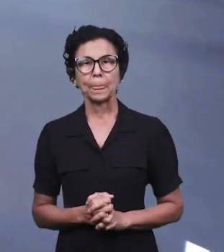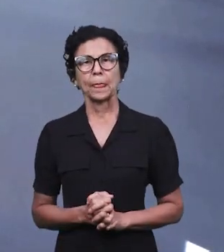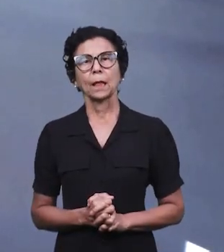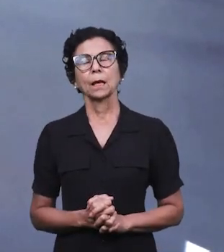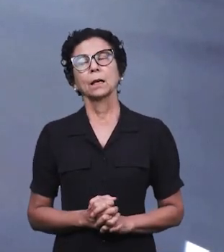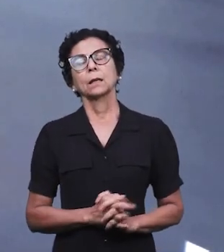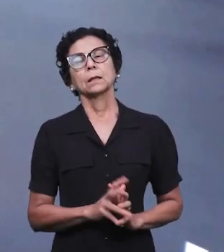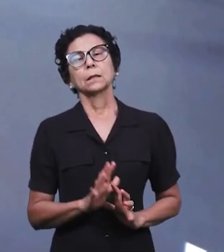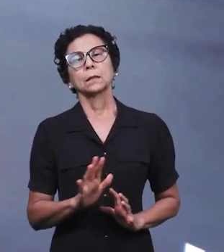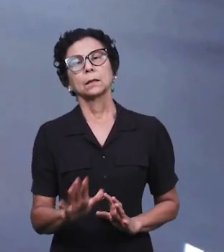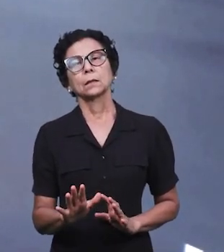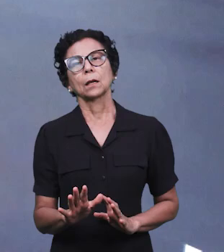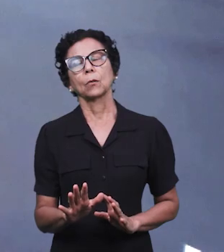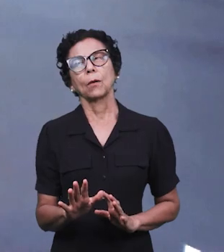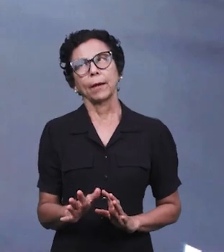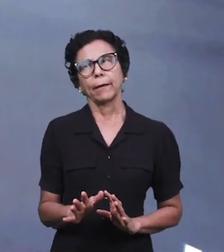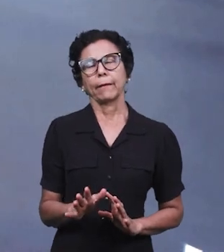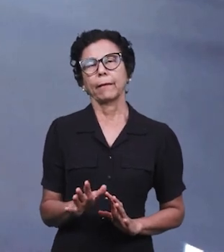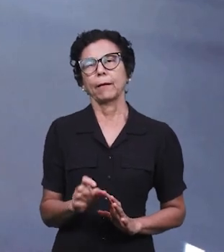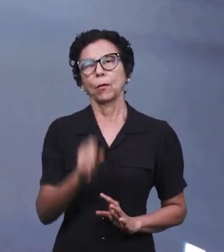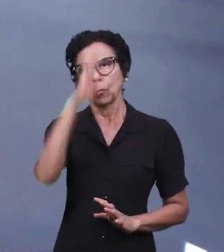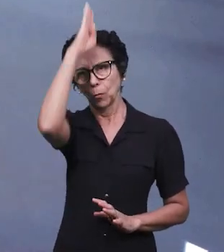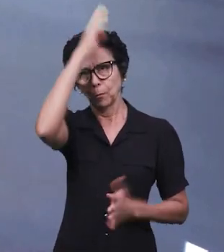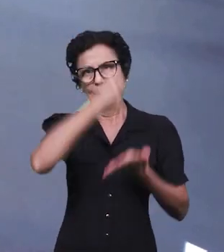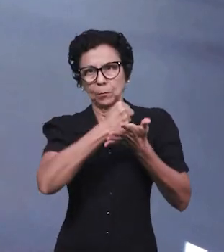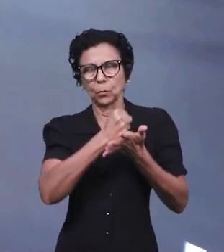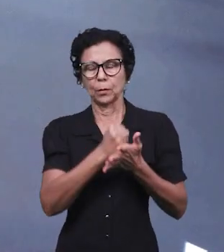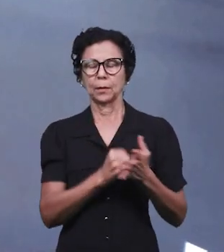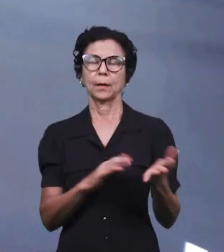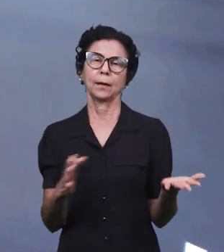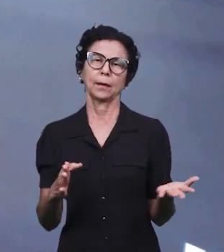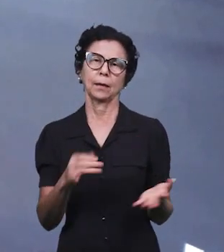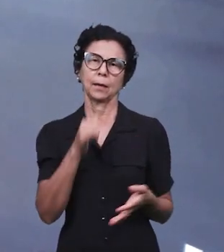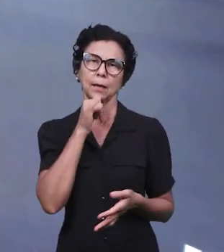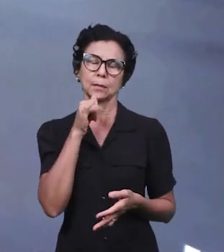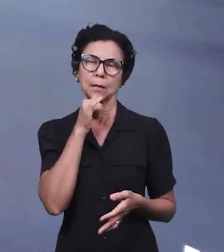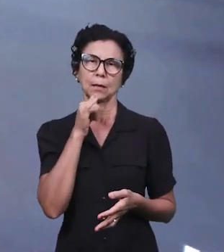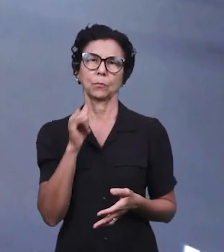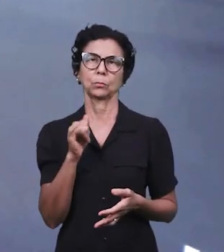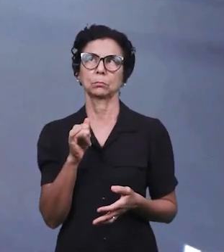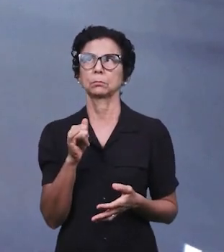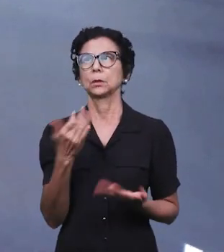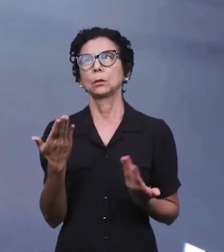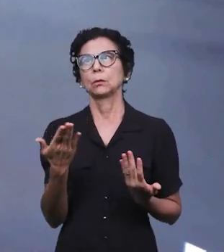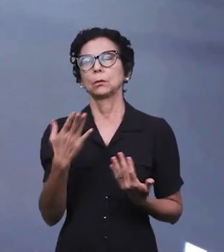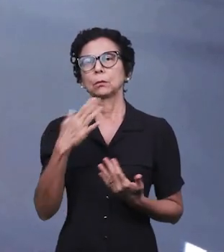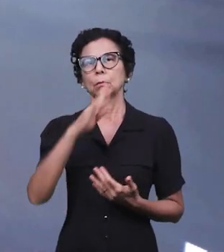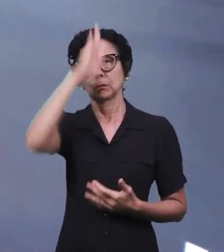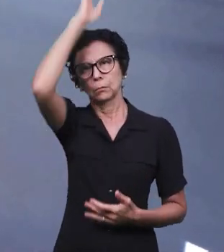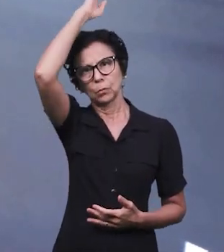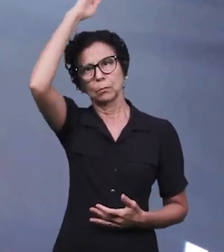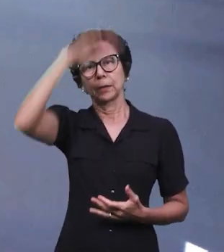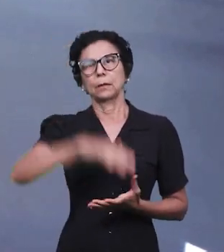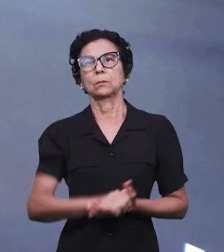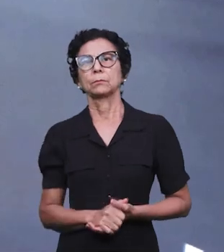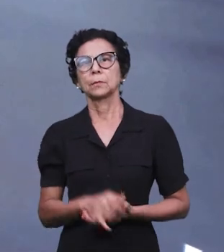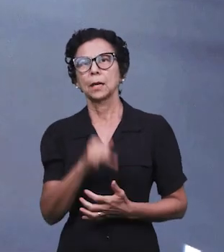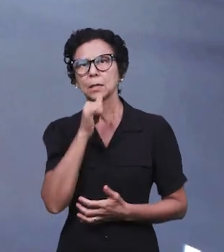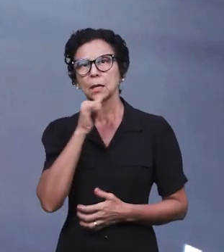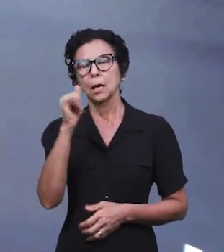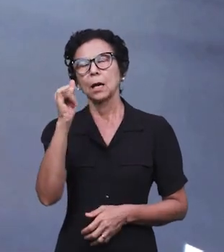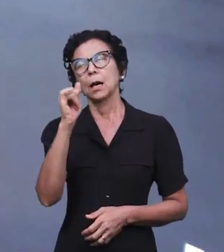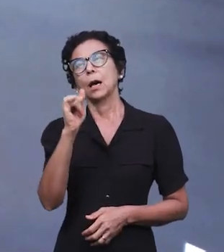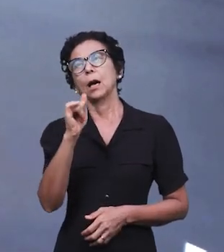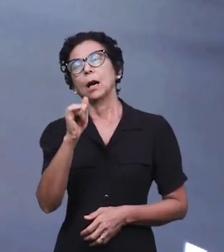Por exemplo, nós como atendimentos do Corpo de Bombeiros, uma pessoa que está passando mal caiu na